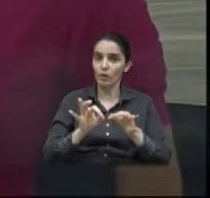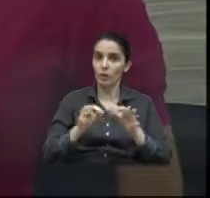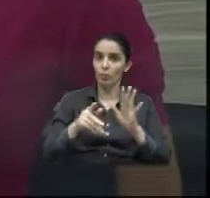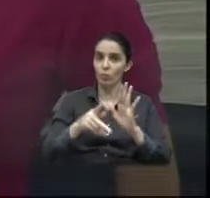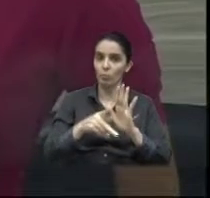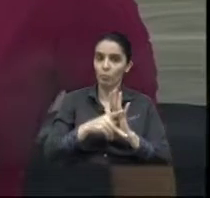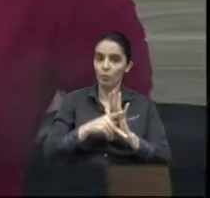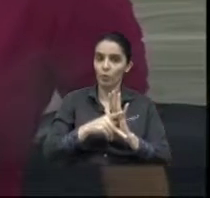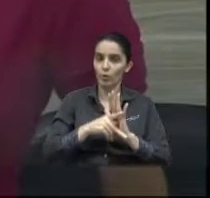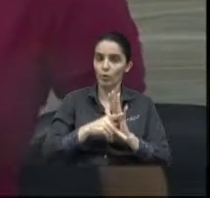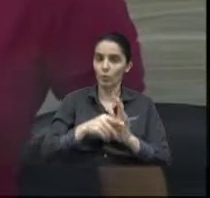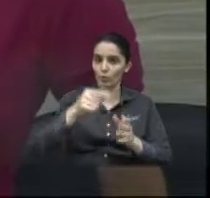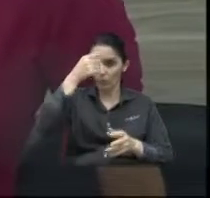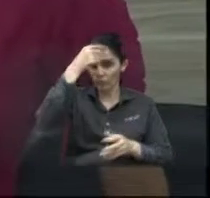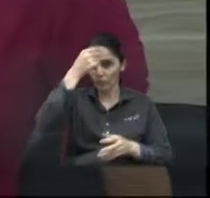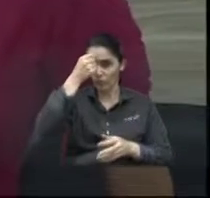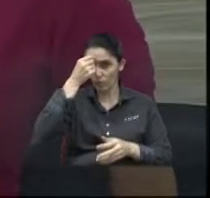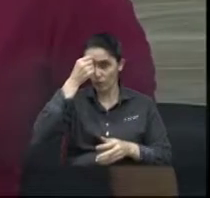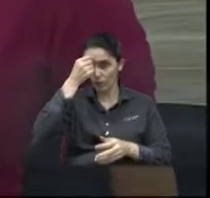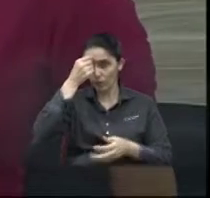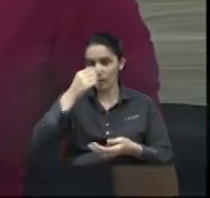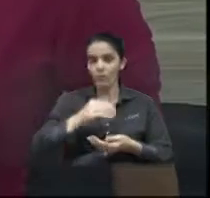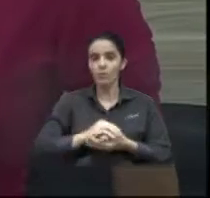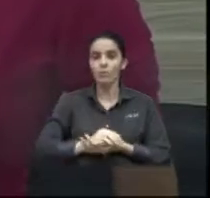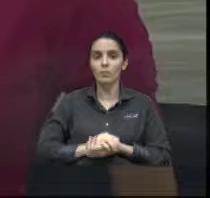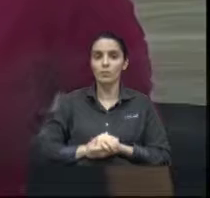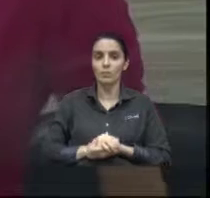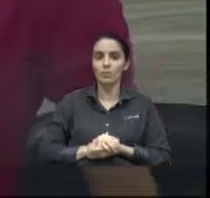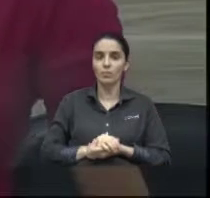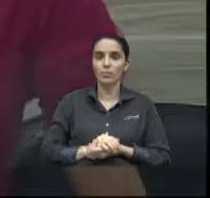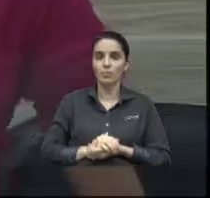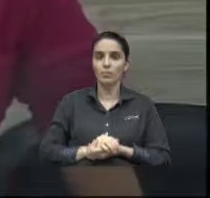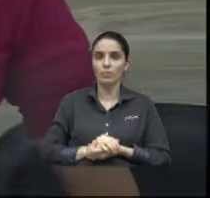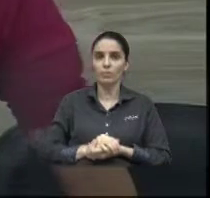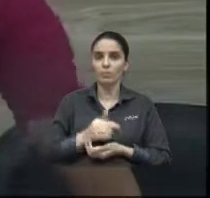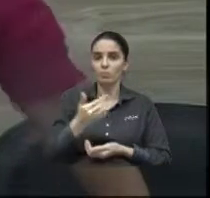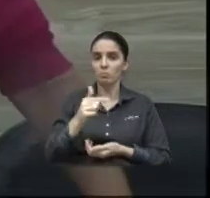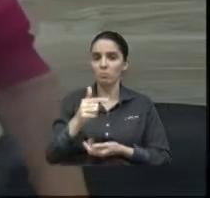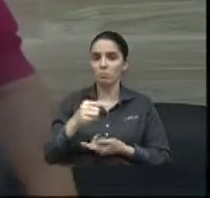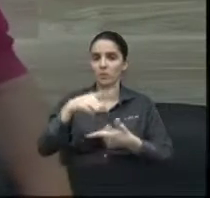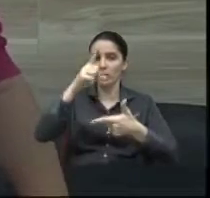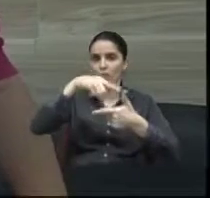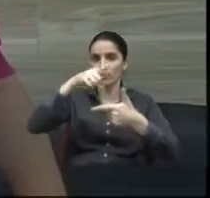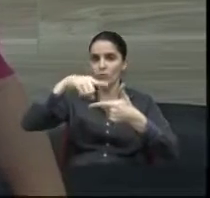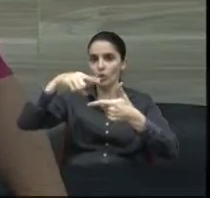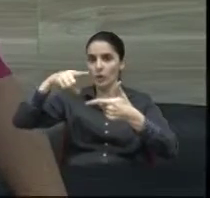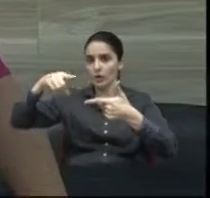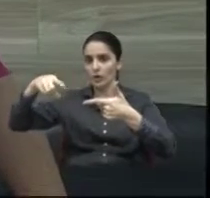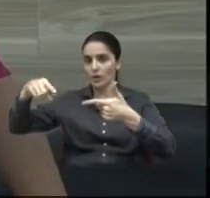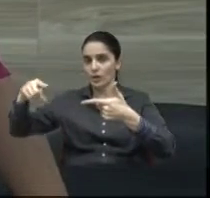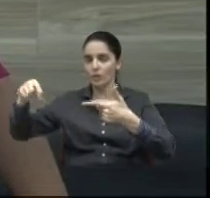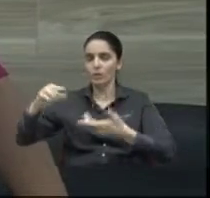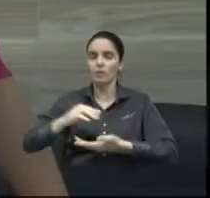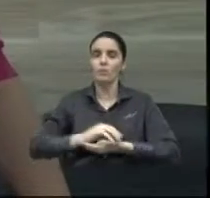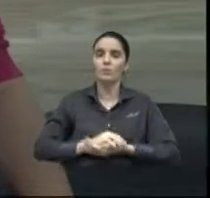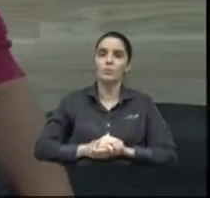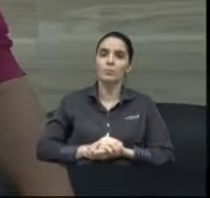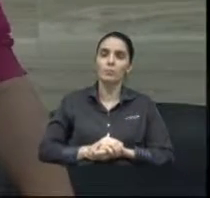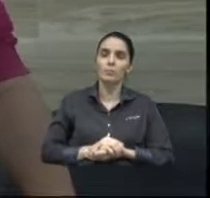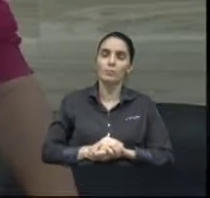Rafael não fosse criando diretrizes. Quando a gente fala criando